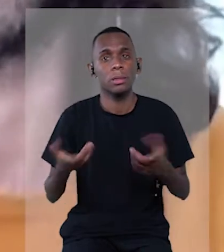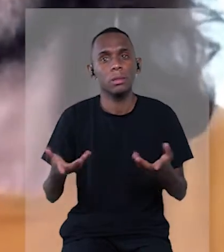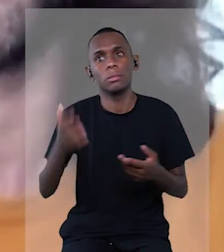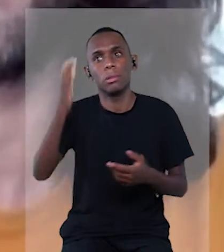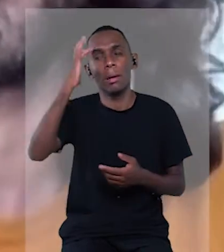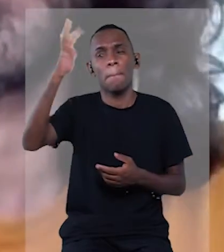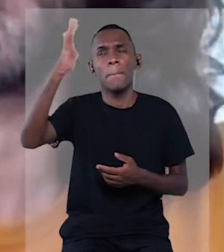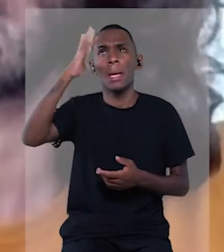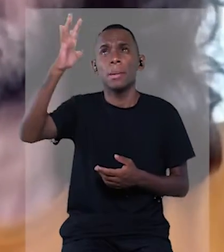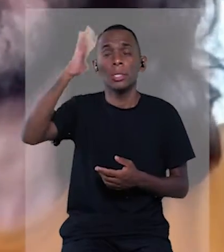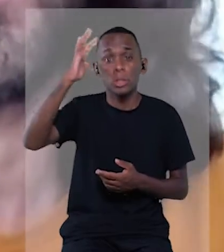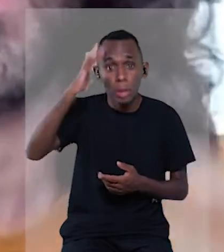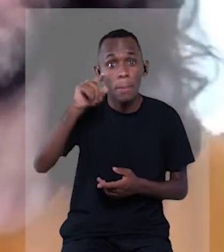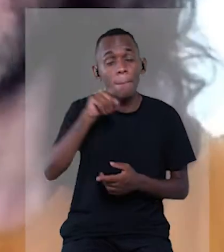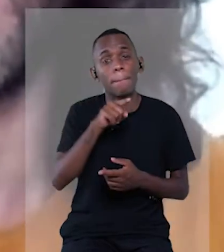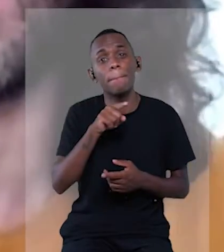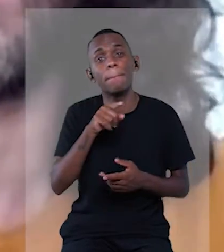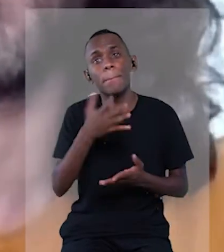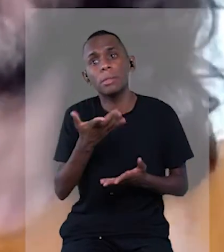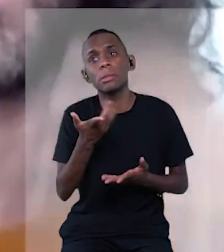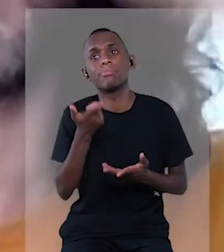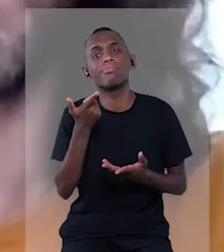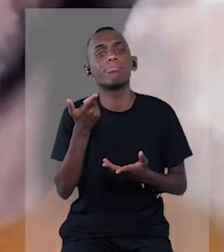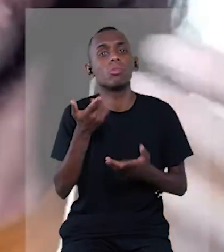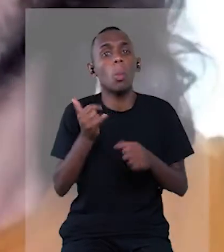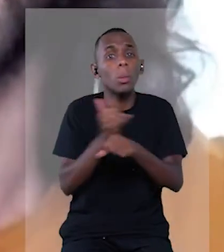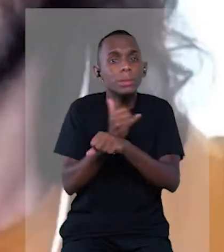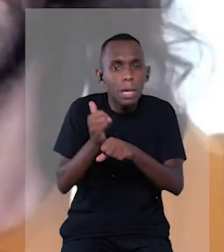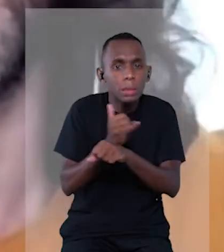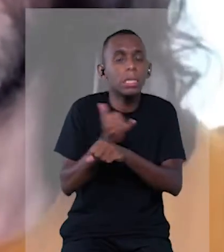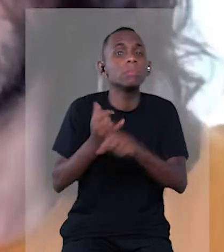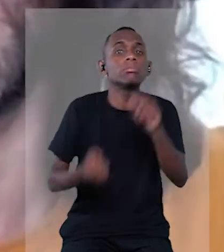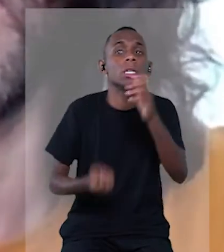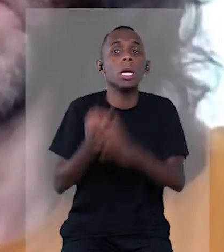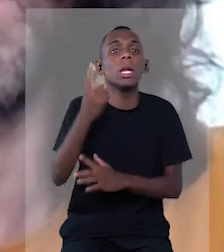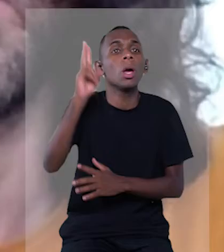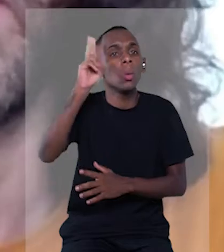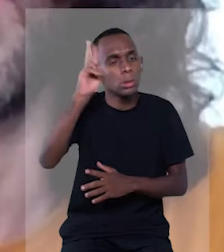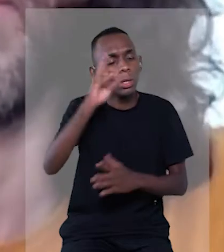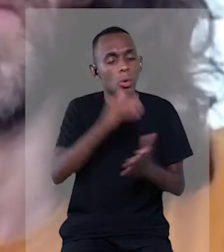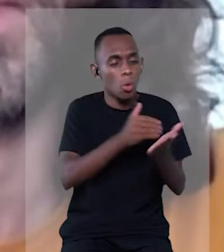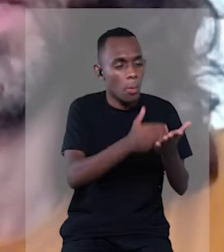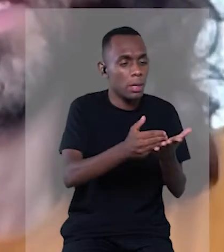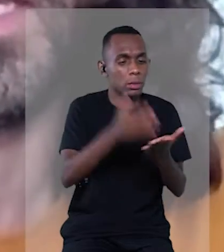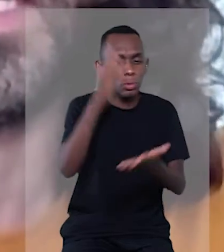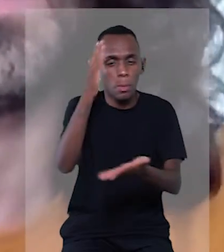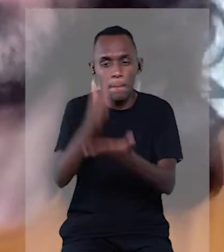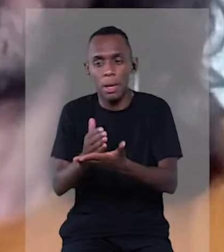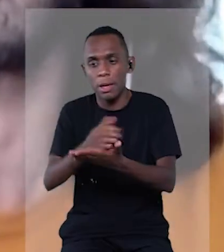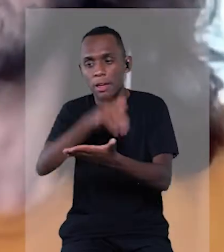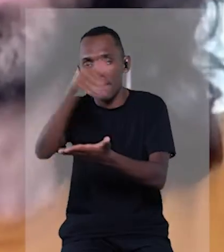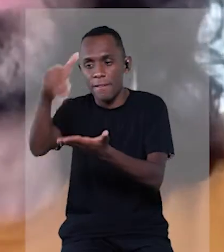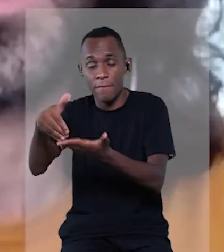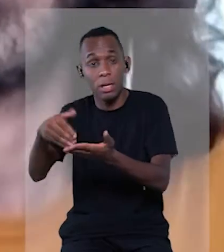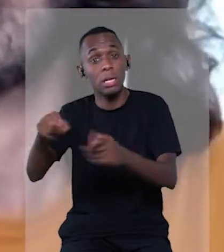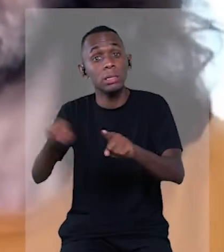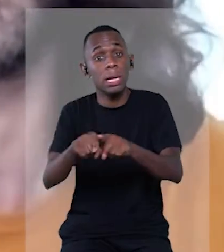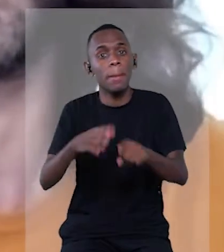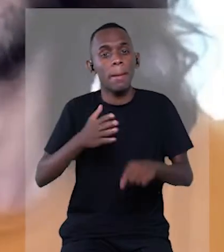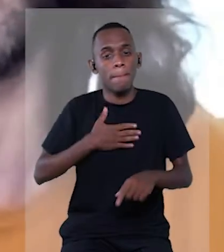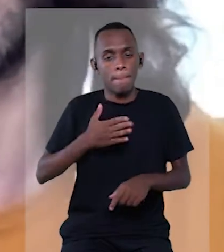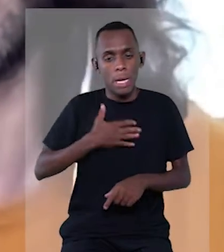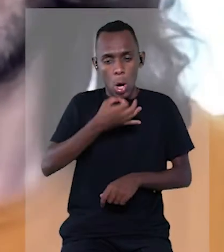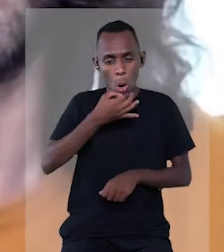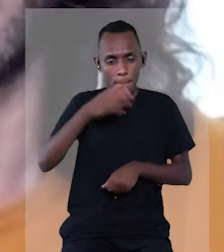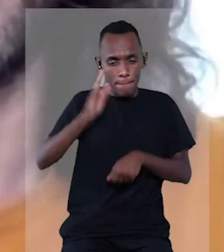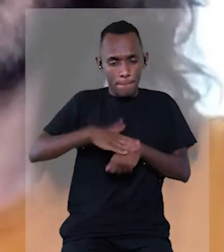da ficção, até para você construir ter uma história, né, um começo, meio e fim. E tem muito da minha